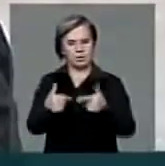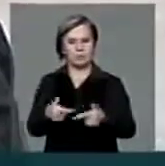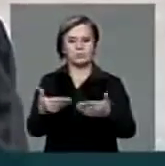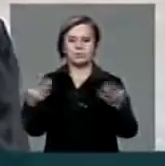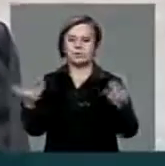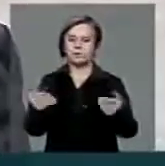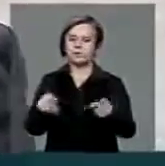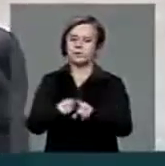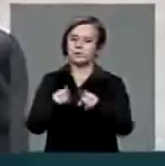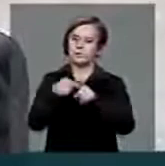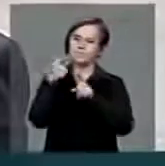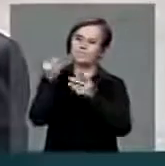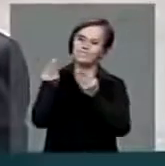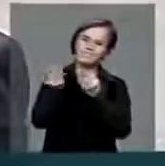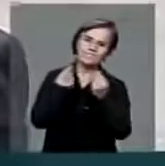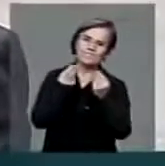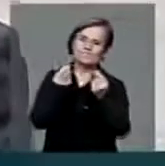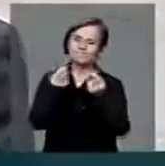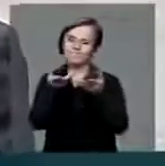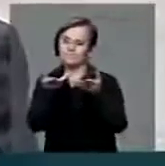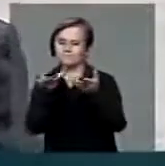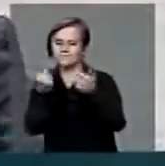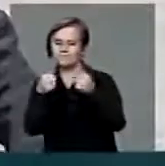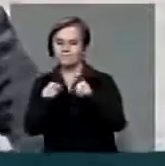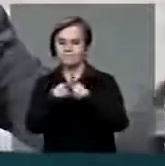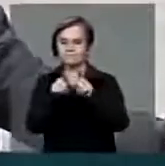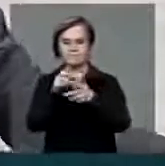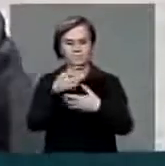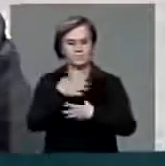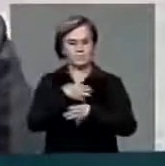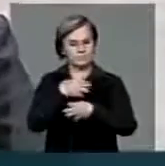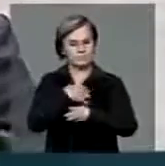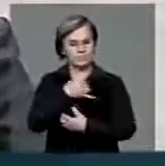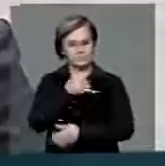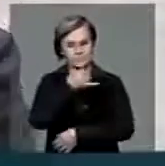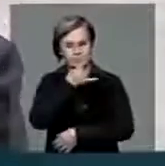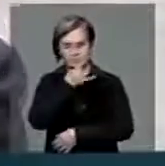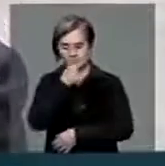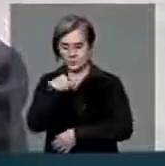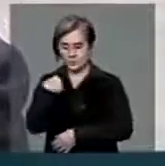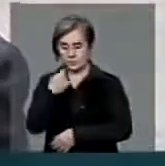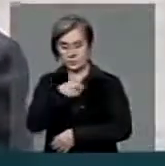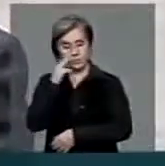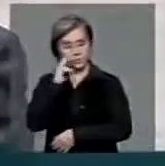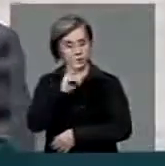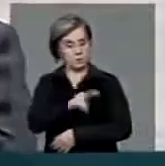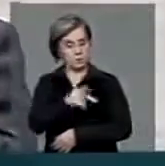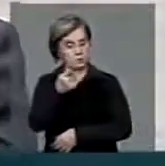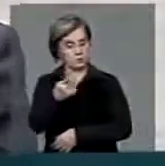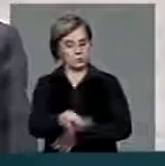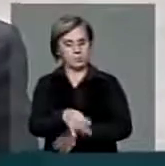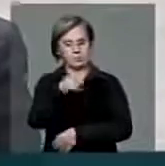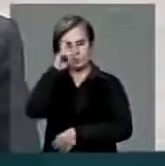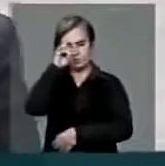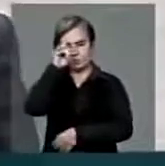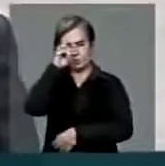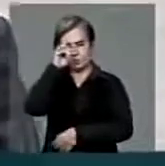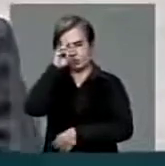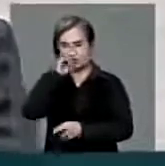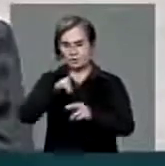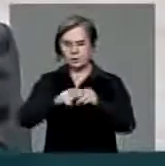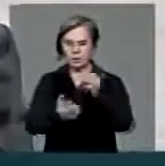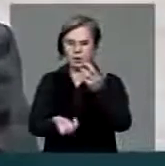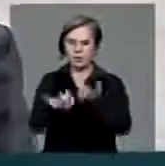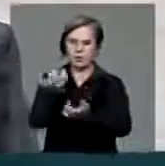sua acessibilidade, a sua tristeza que nós acompanhamos aqui no dia a dia, com o incêndio, com